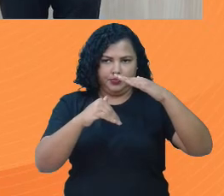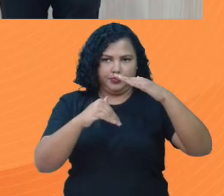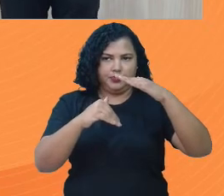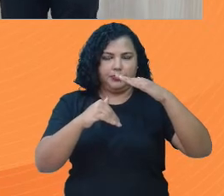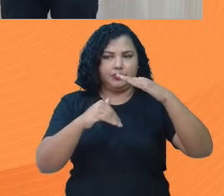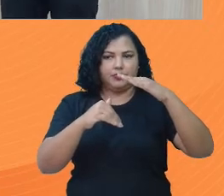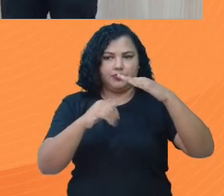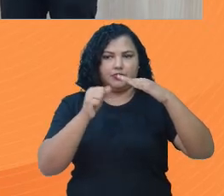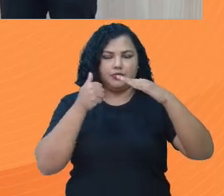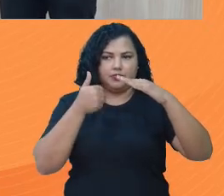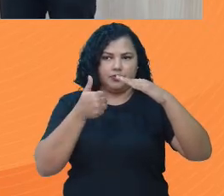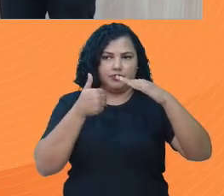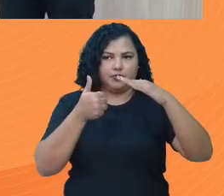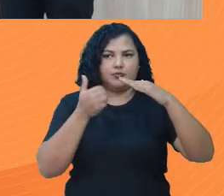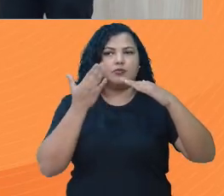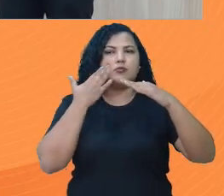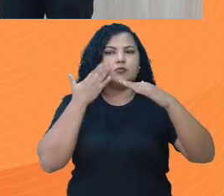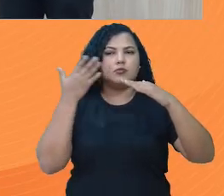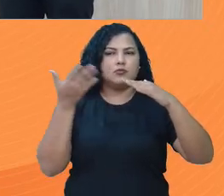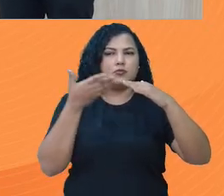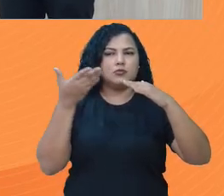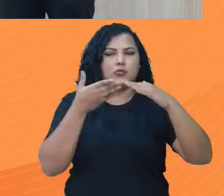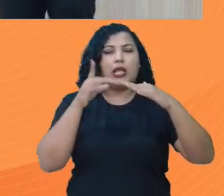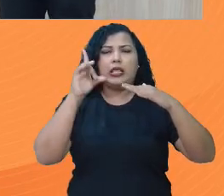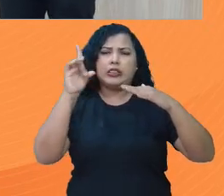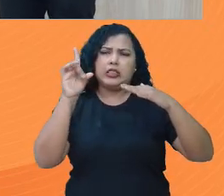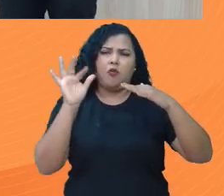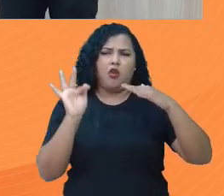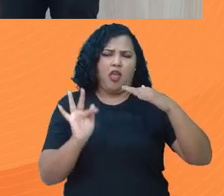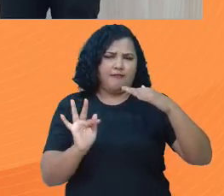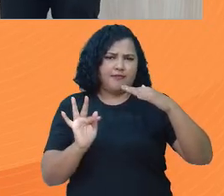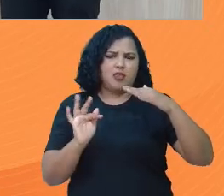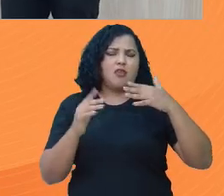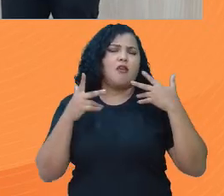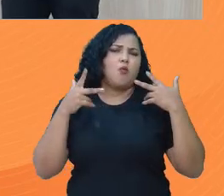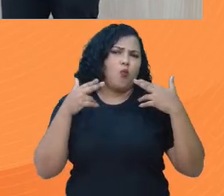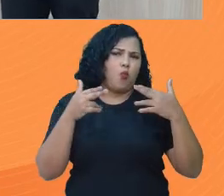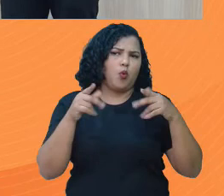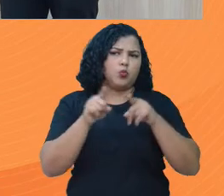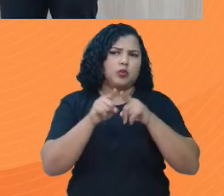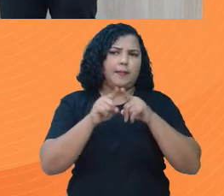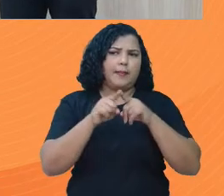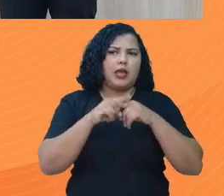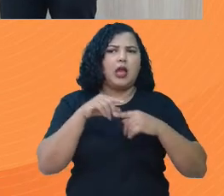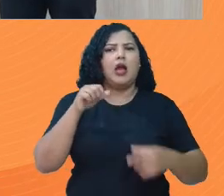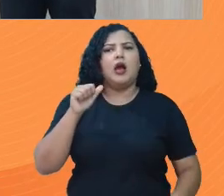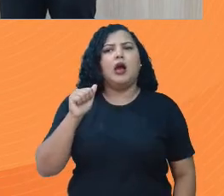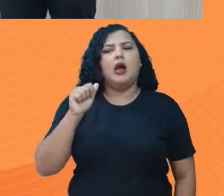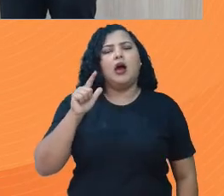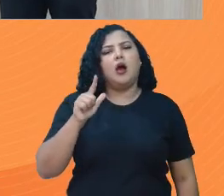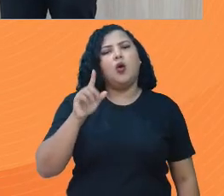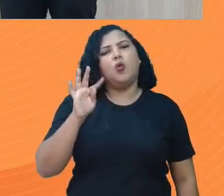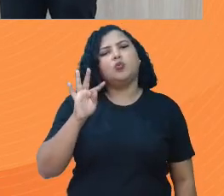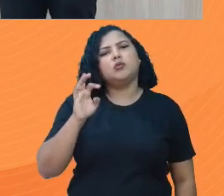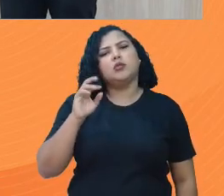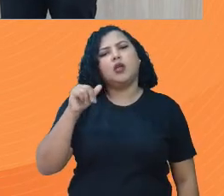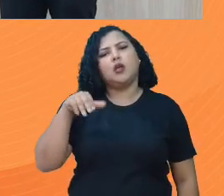lado. Ah, Pedro, entendi agora que o ângulo D e o ângulo F, eles também são